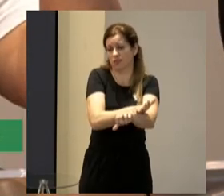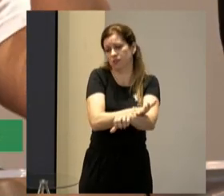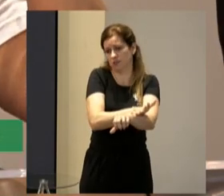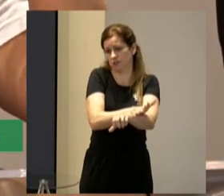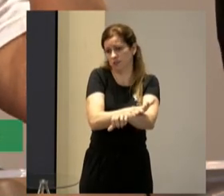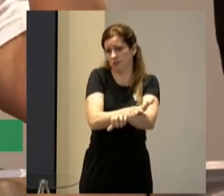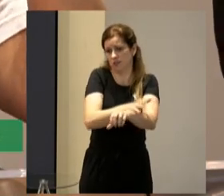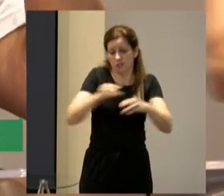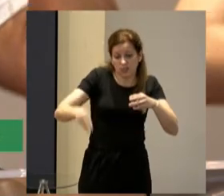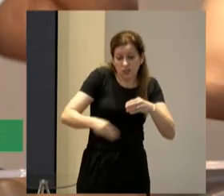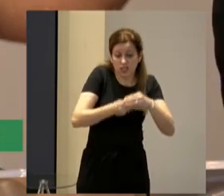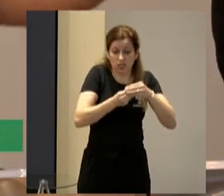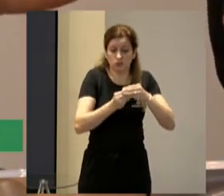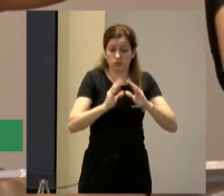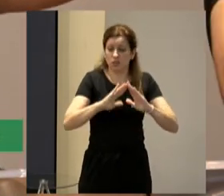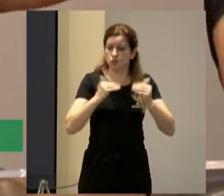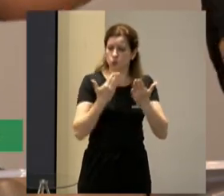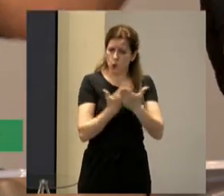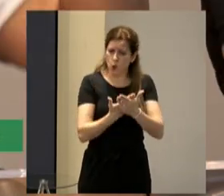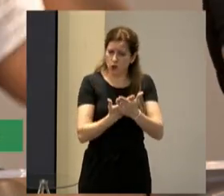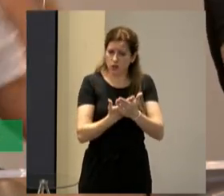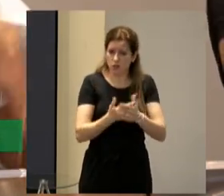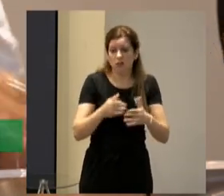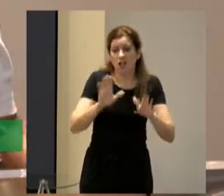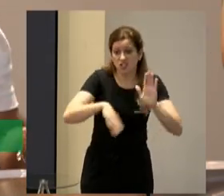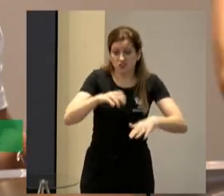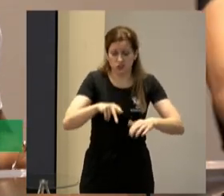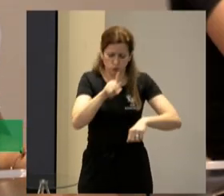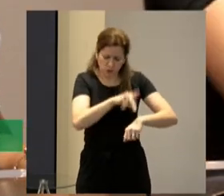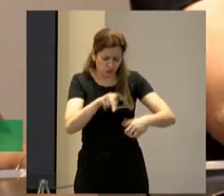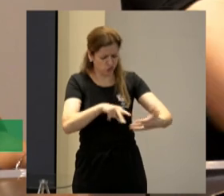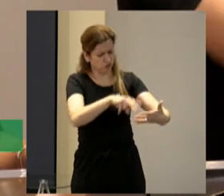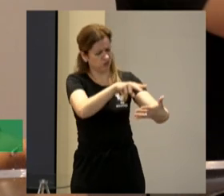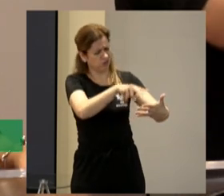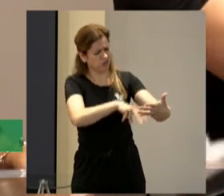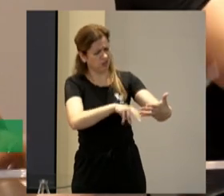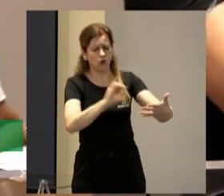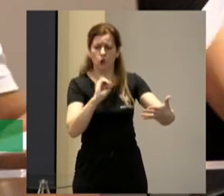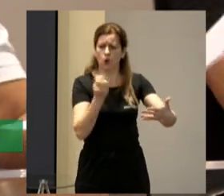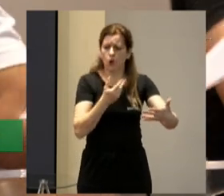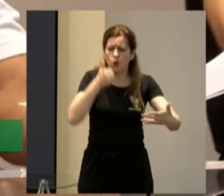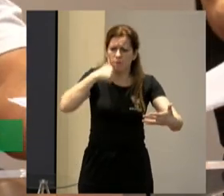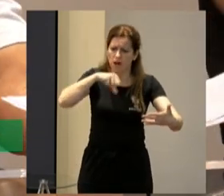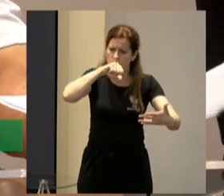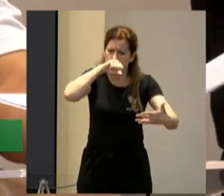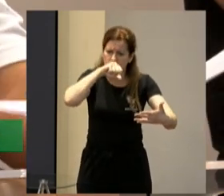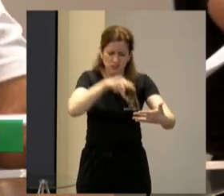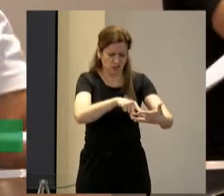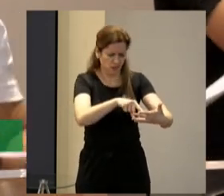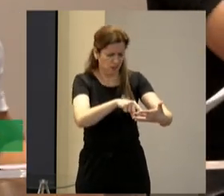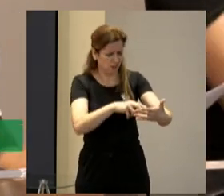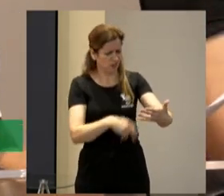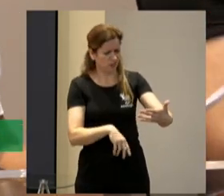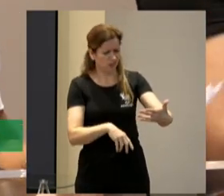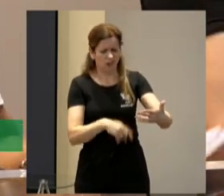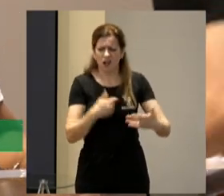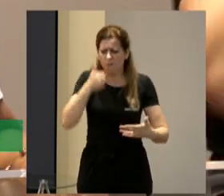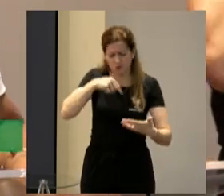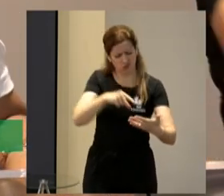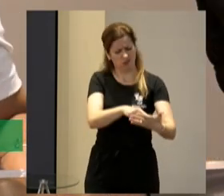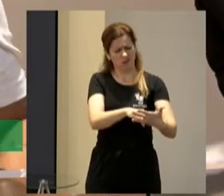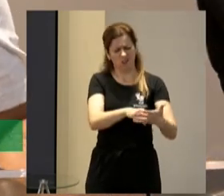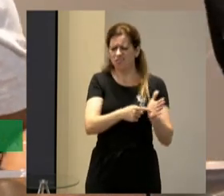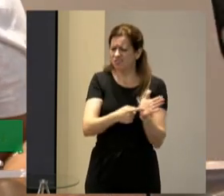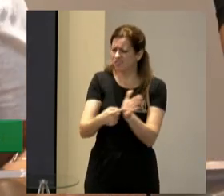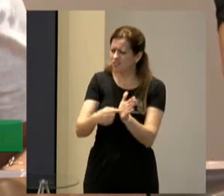um professor prestava atenção, ou uma mãe prestava atenção, ia lá no NEM e dizia, ó, o que vocês acham desse livro aqui? E a gente